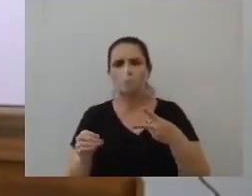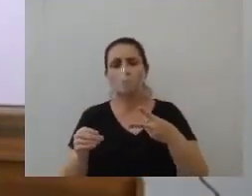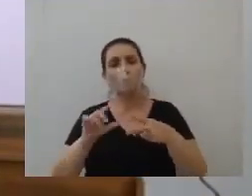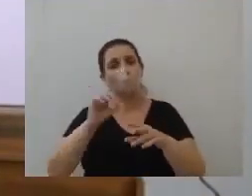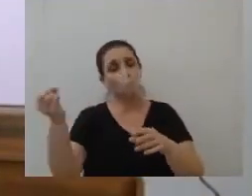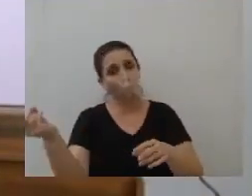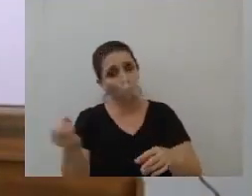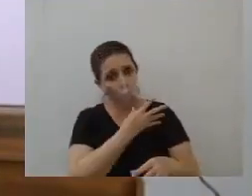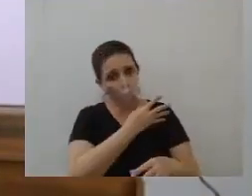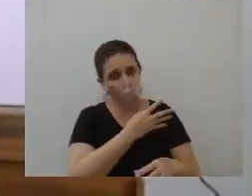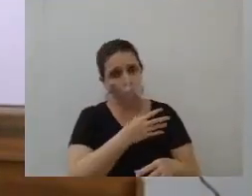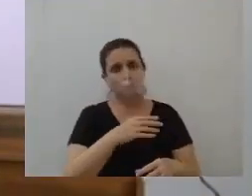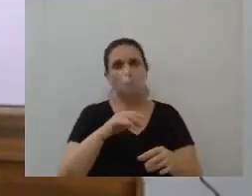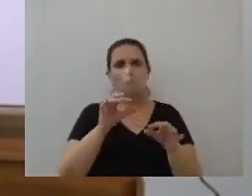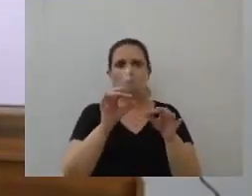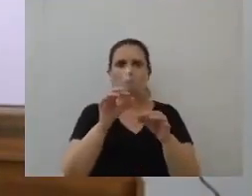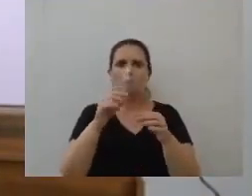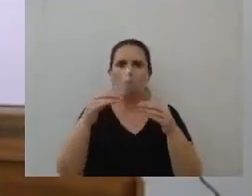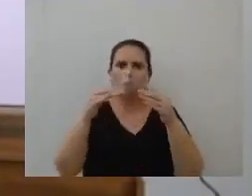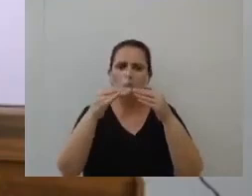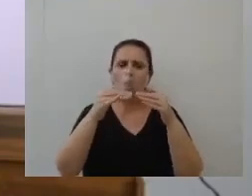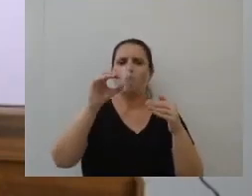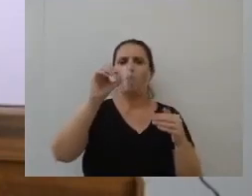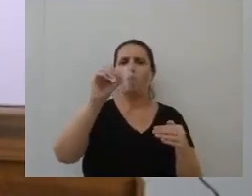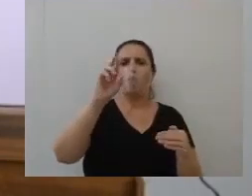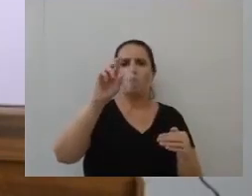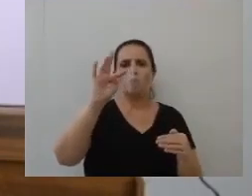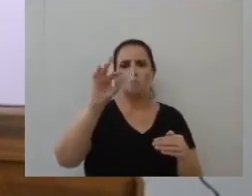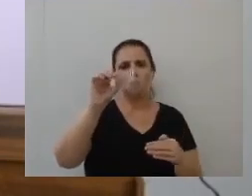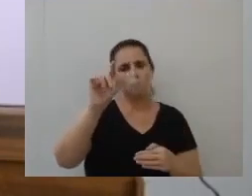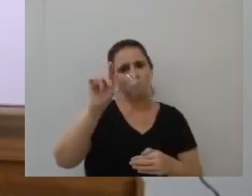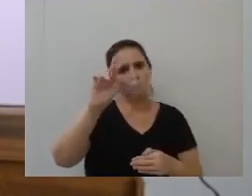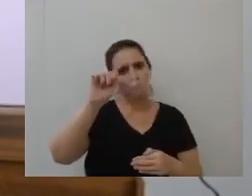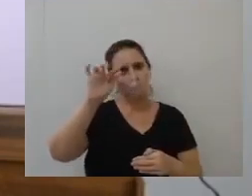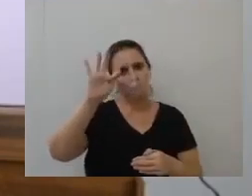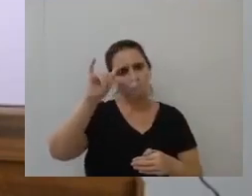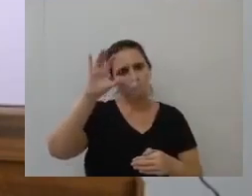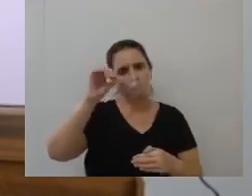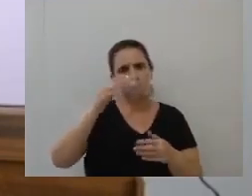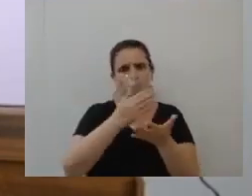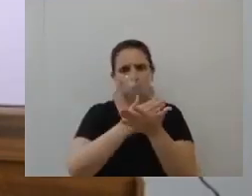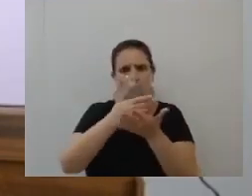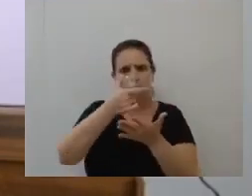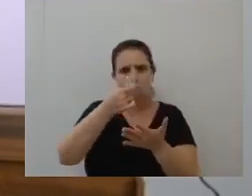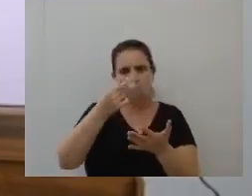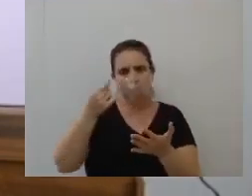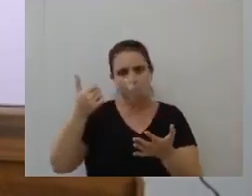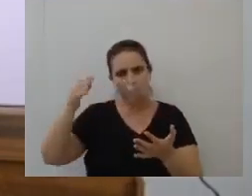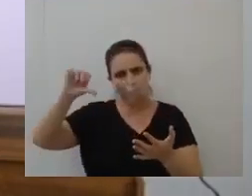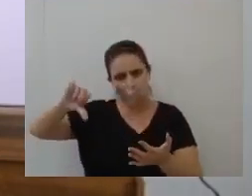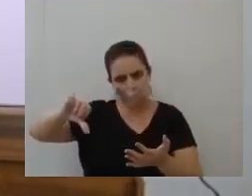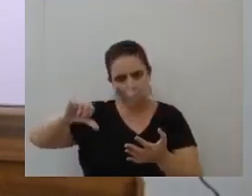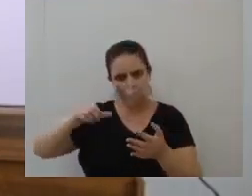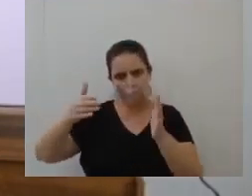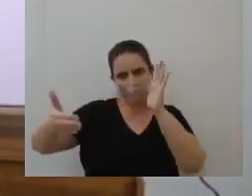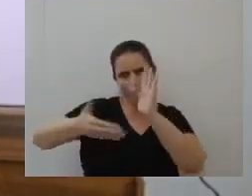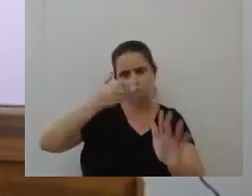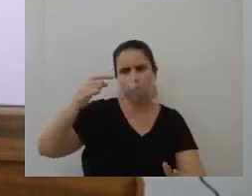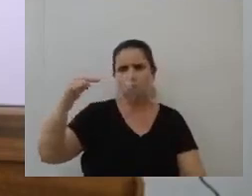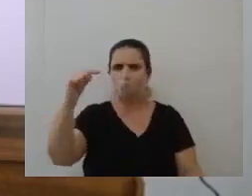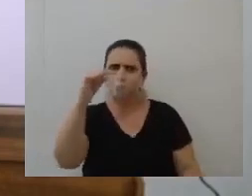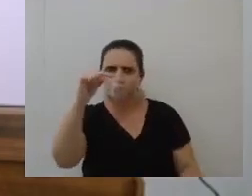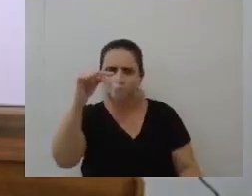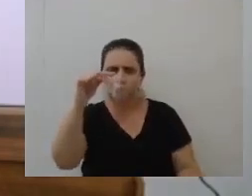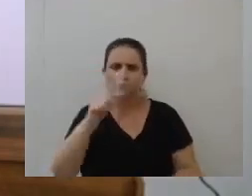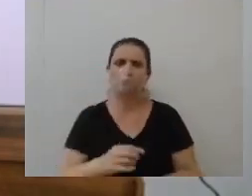acordo ortográfico, que começou de forma experimental em 2009, tirou o hífen, isso é uma dica de português, uma